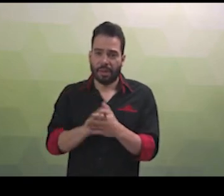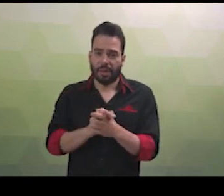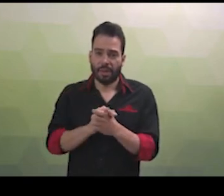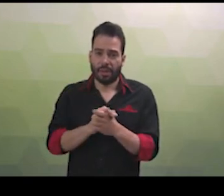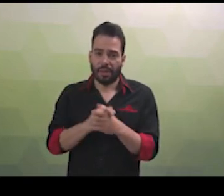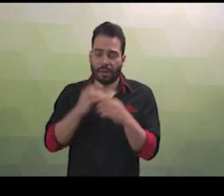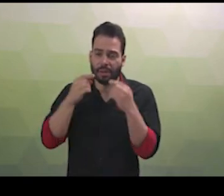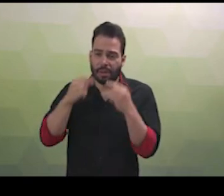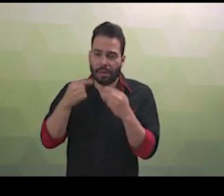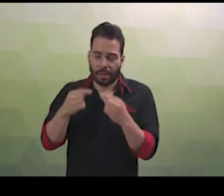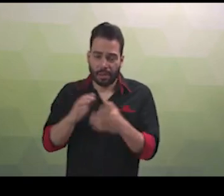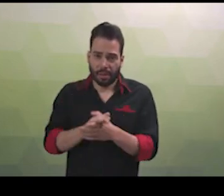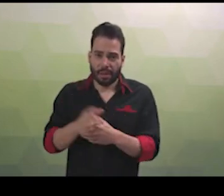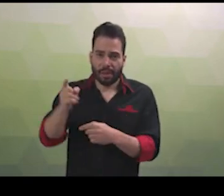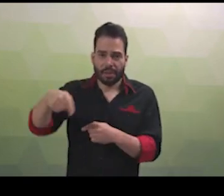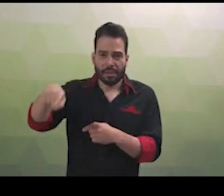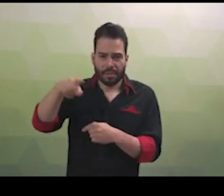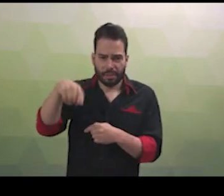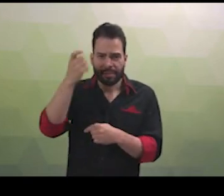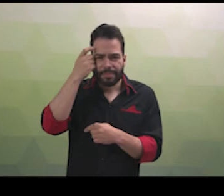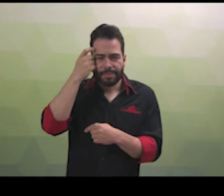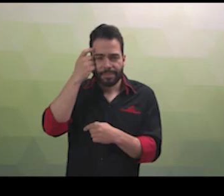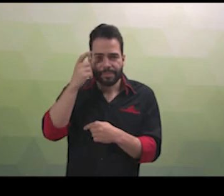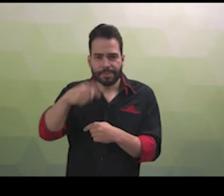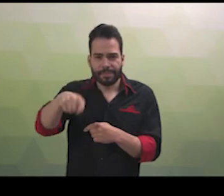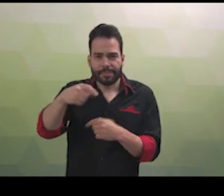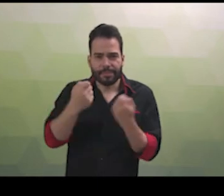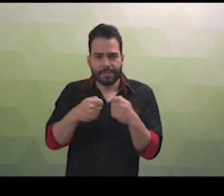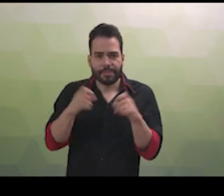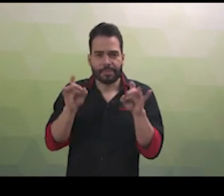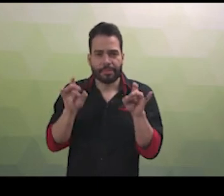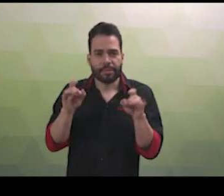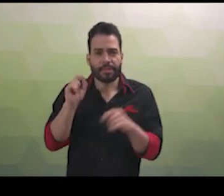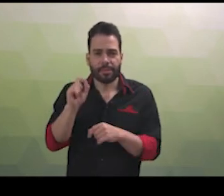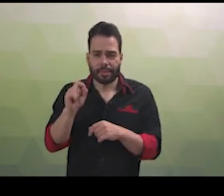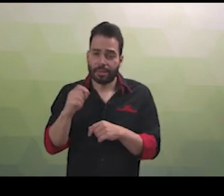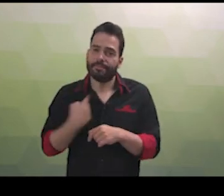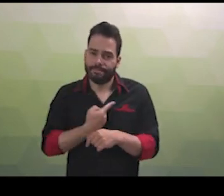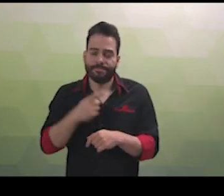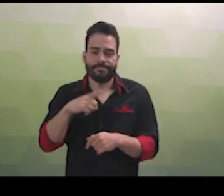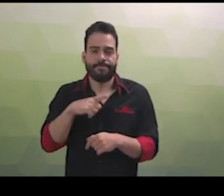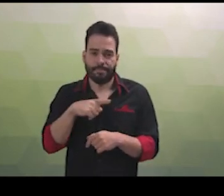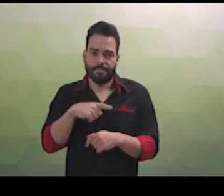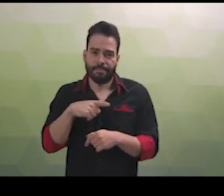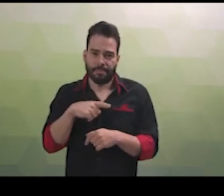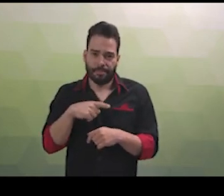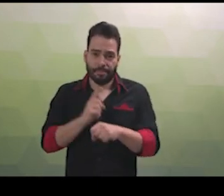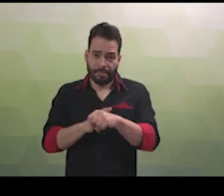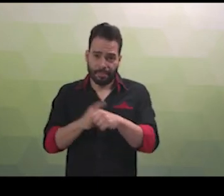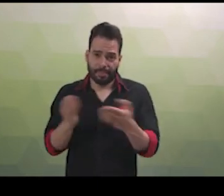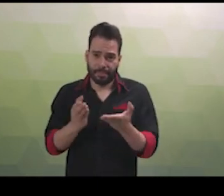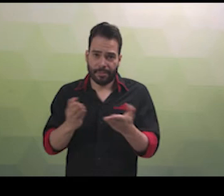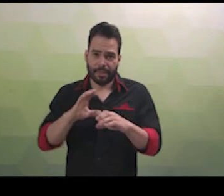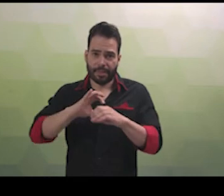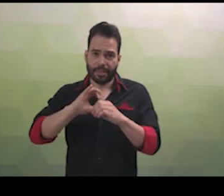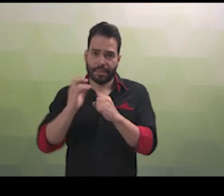mesmo pejorativa. Conseguiu pensar nas suas necessidades específicas? É certo que temos algumas, e em